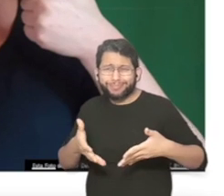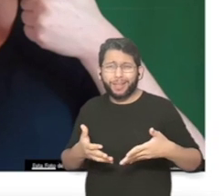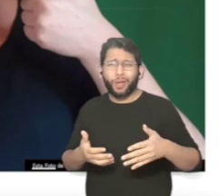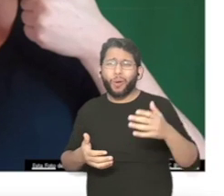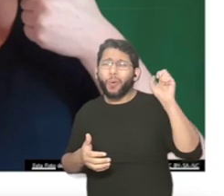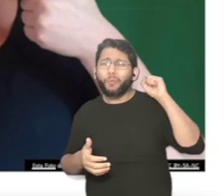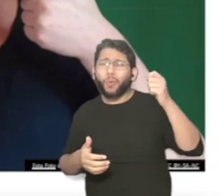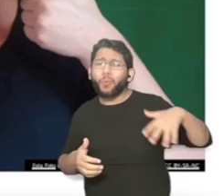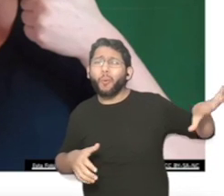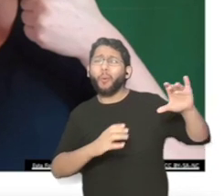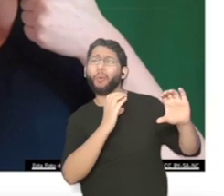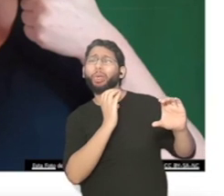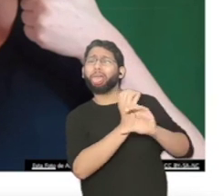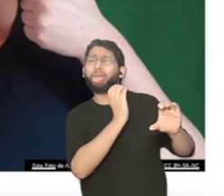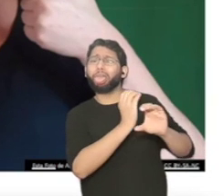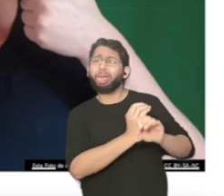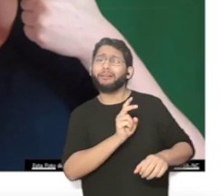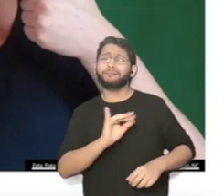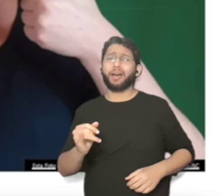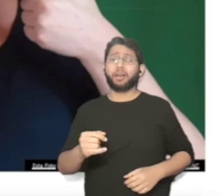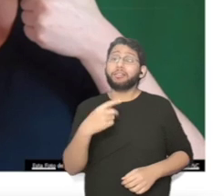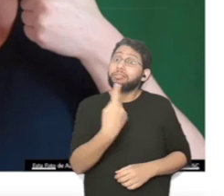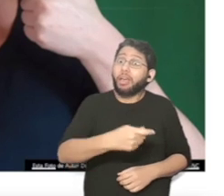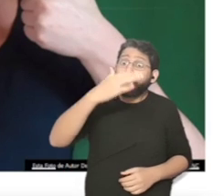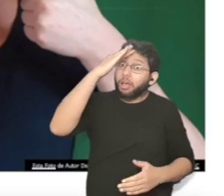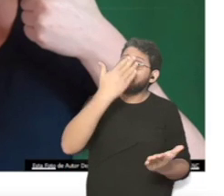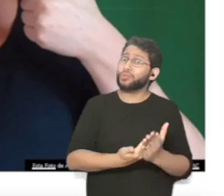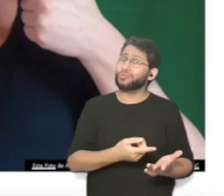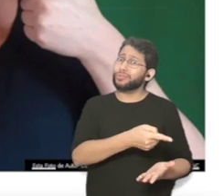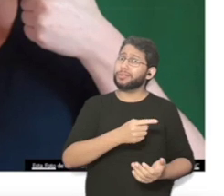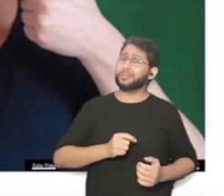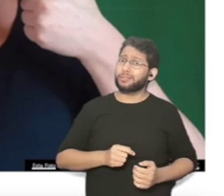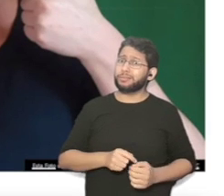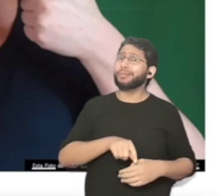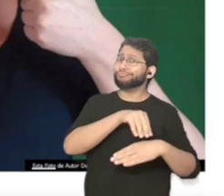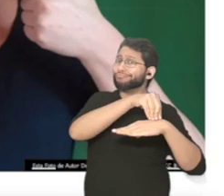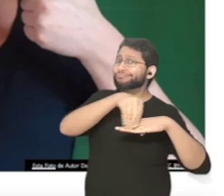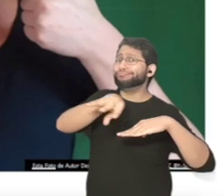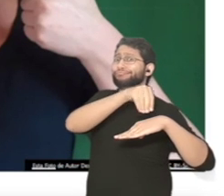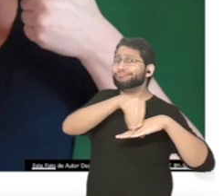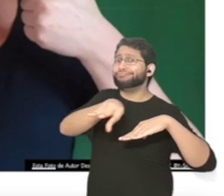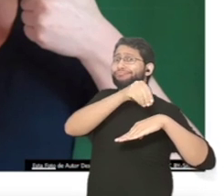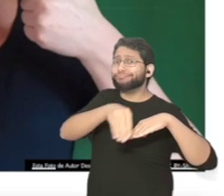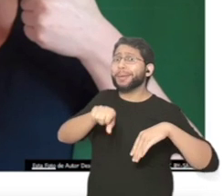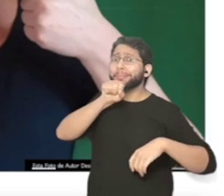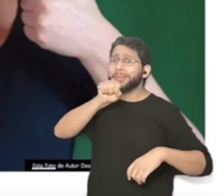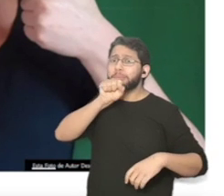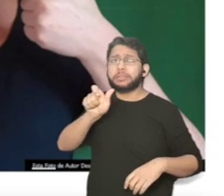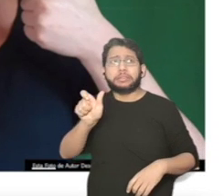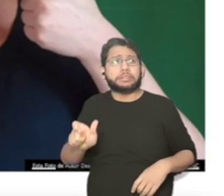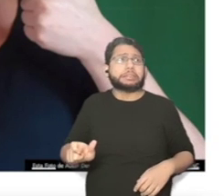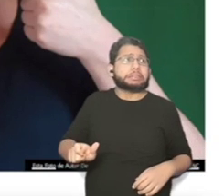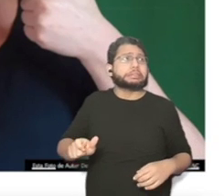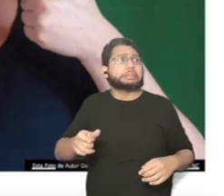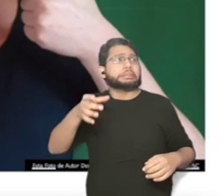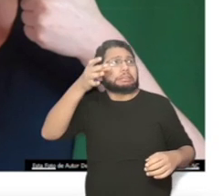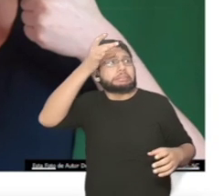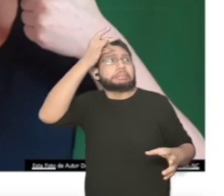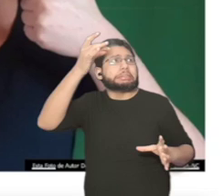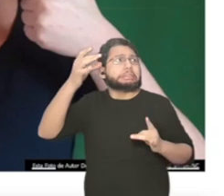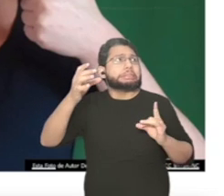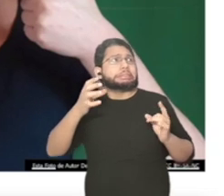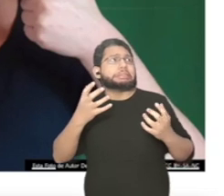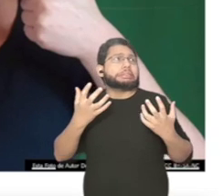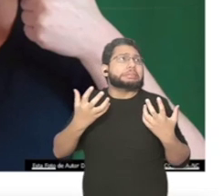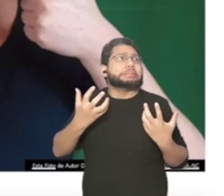se comunicar com outros ouvintes, que eles só vão se comunicar com surdos, que vai ser um mundo muito solitário para eles, enfim. Então, essas são